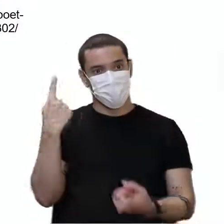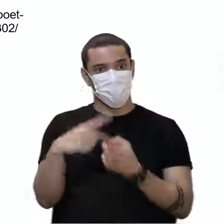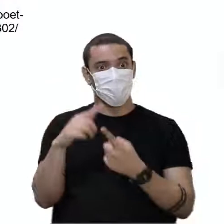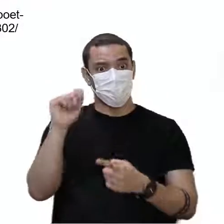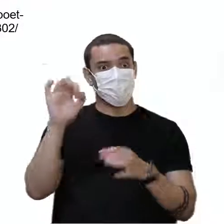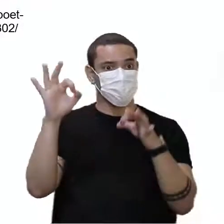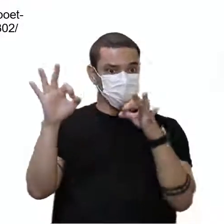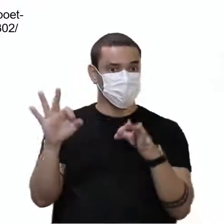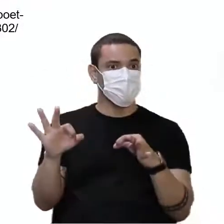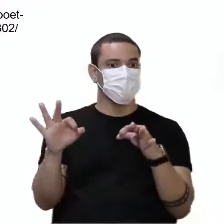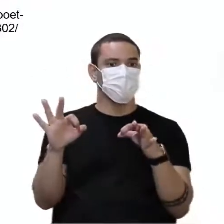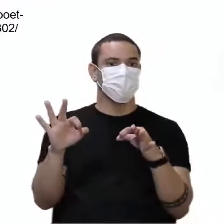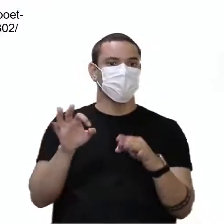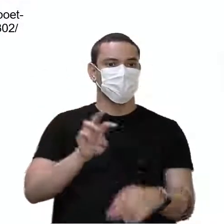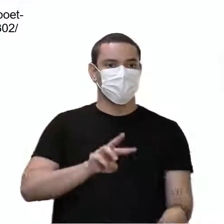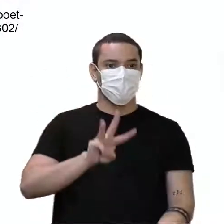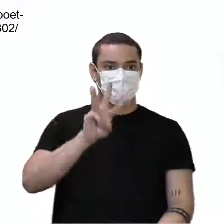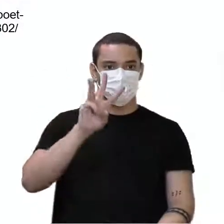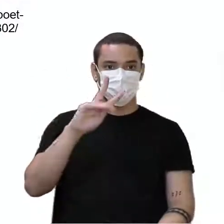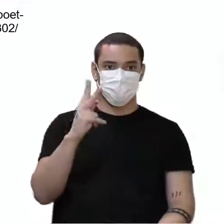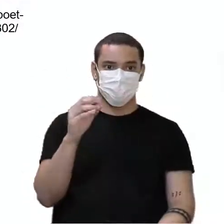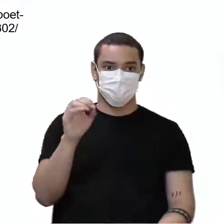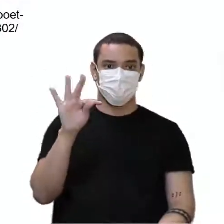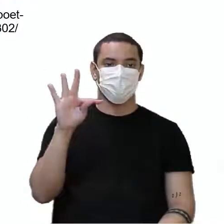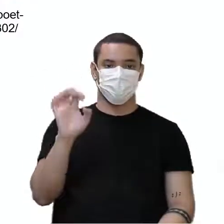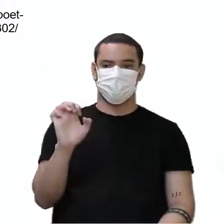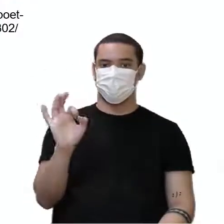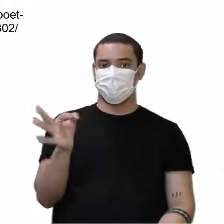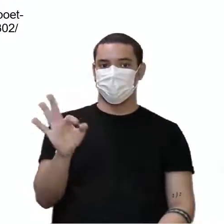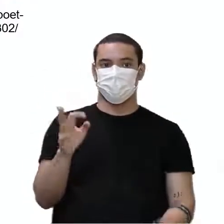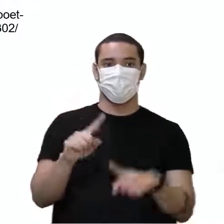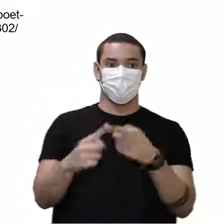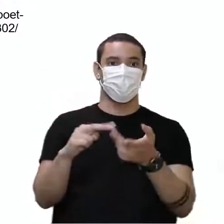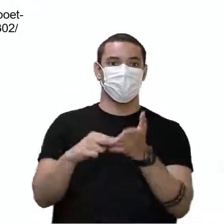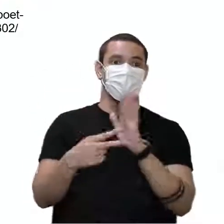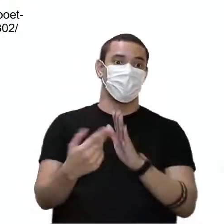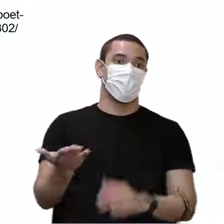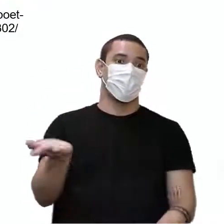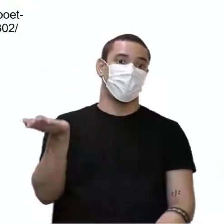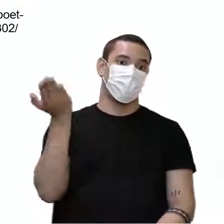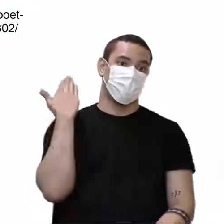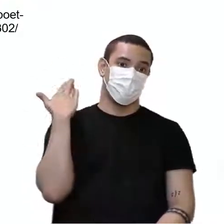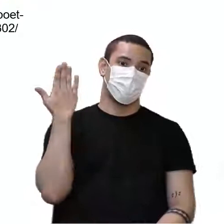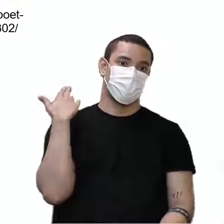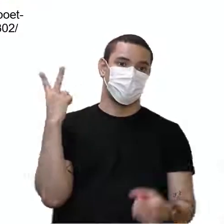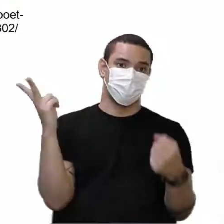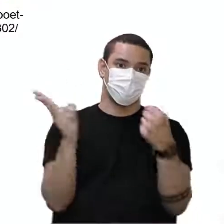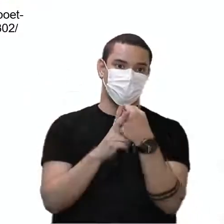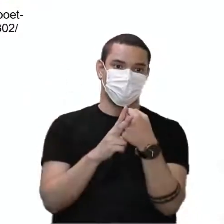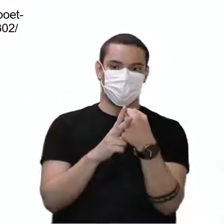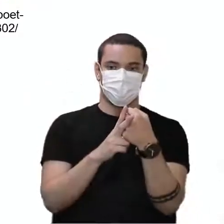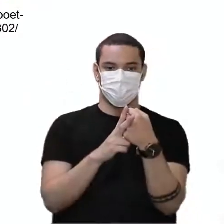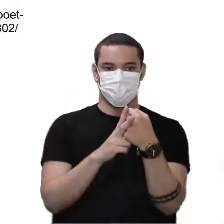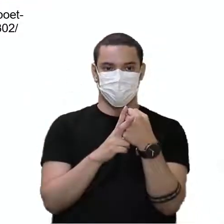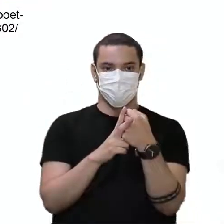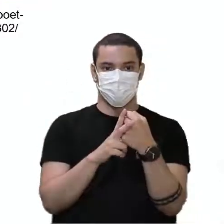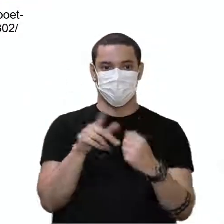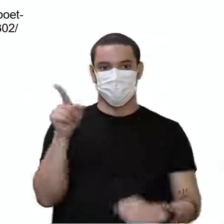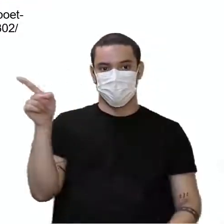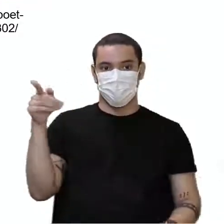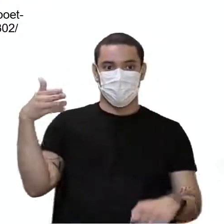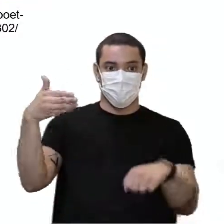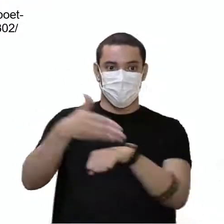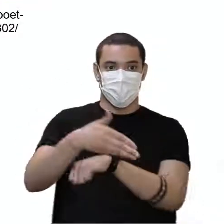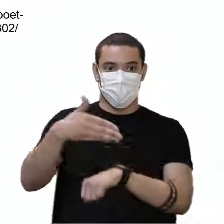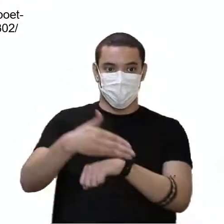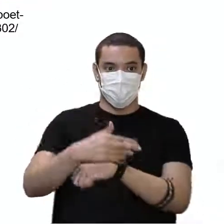a tá certa, wrote, ela existe essa palavra, wrote, só que é o passado do verbo to write. Aqui é o